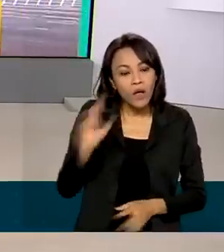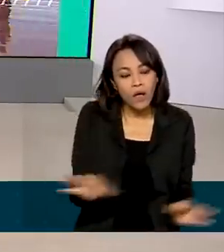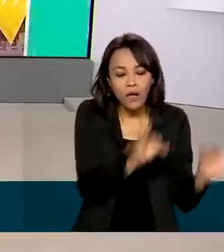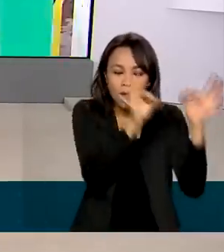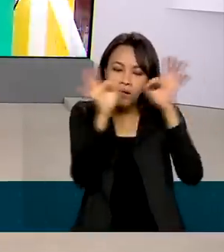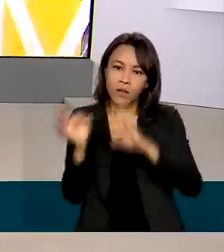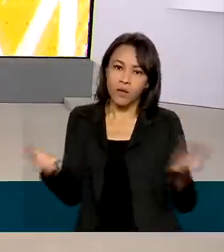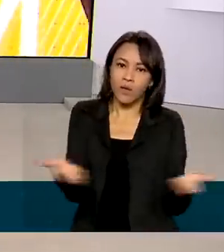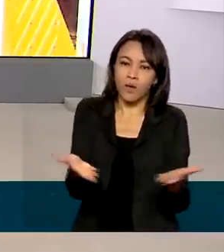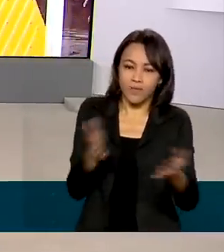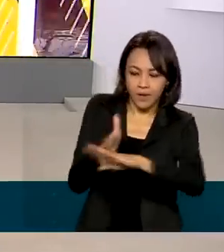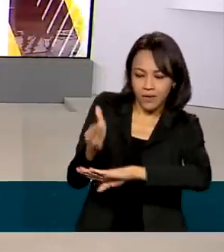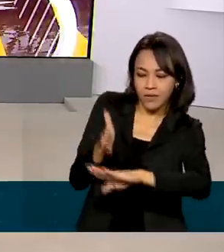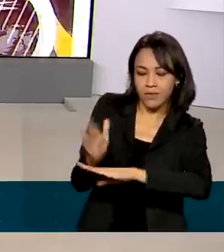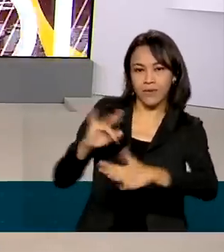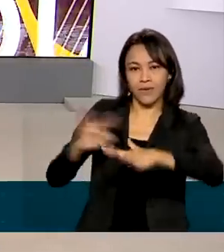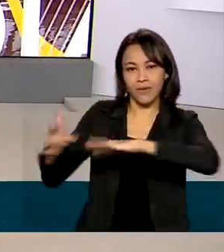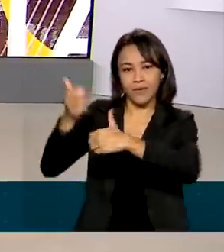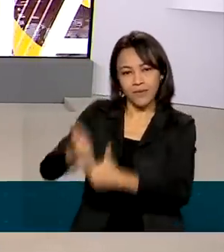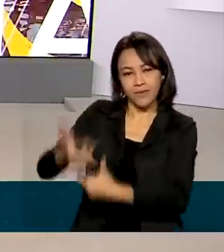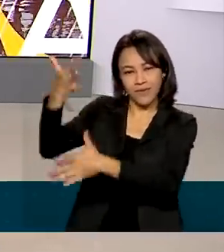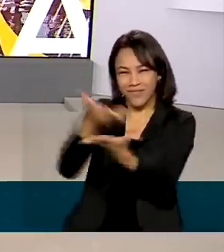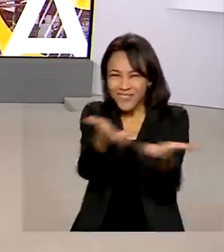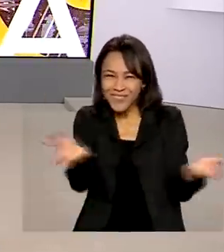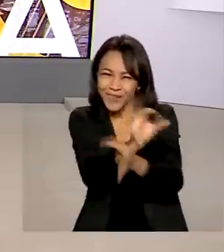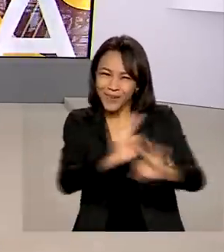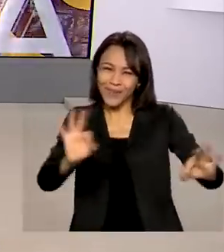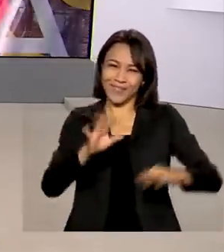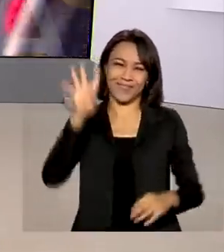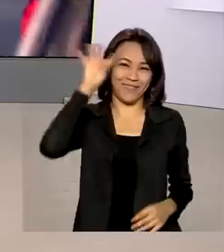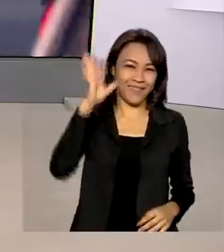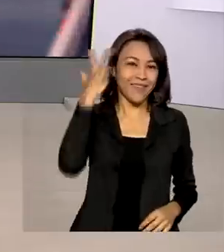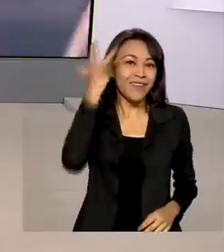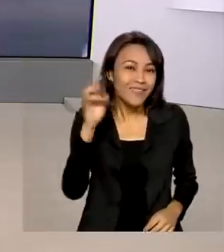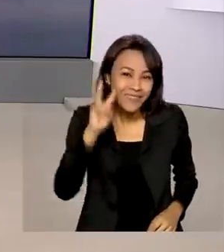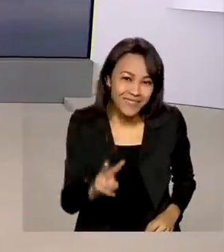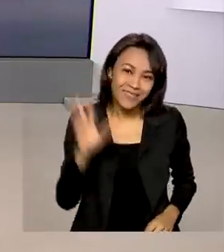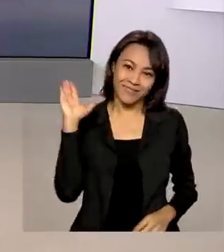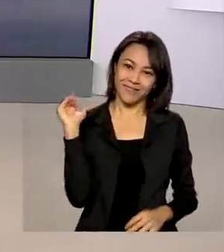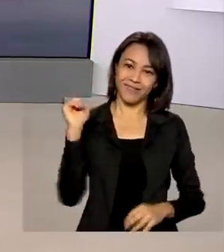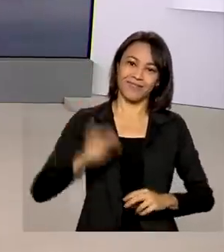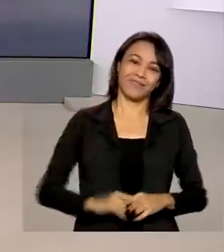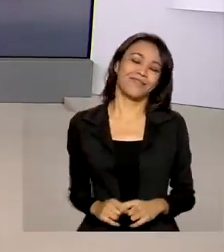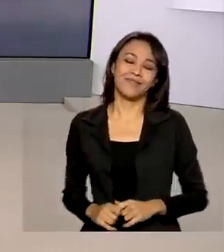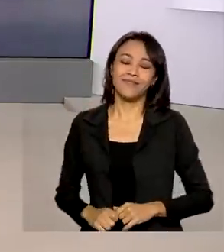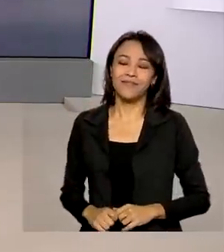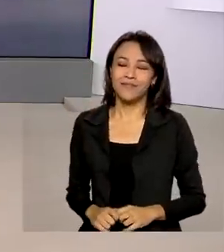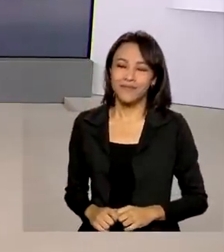hoje, acesse as nossas redes sociais. Para você, uma ótima quarta-feira. Nos vemos amanhã. Até lá!